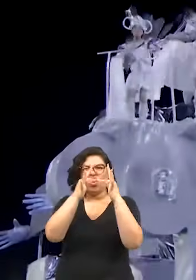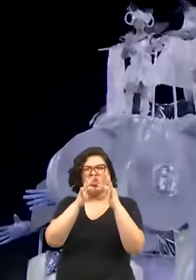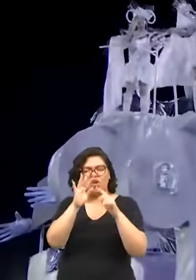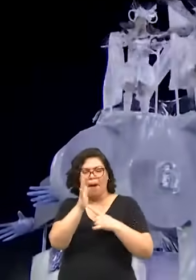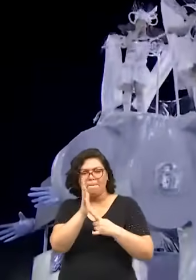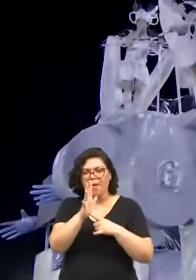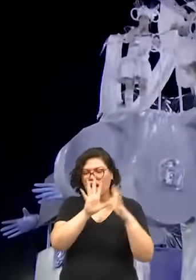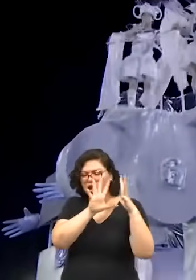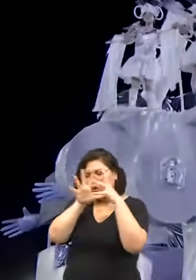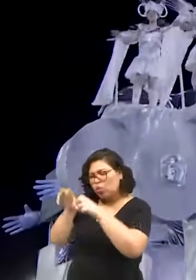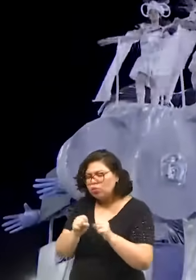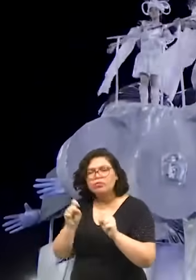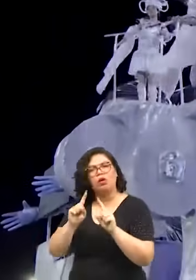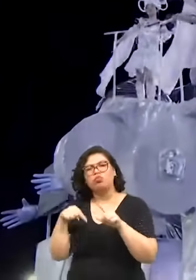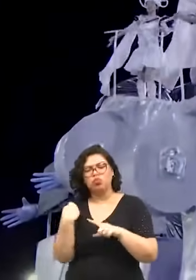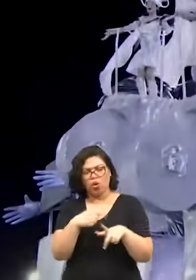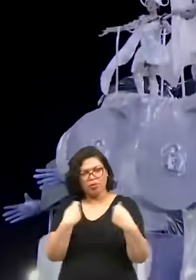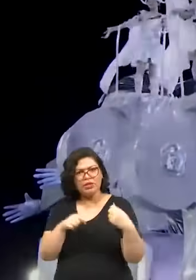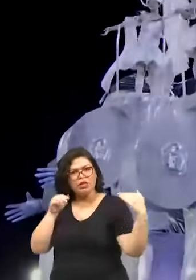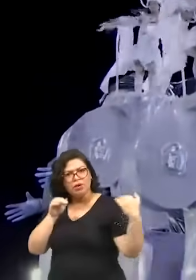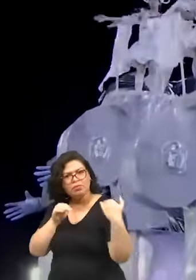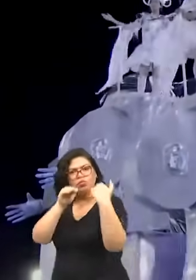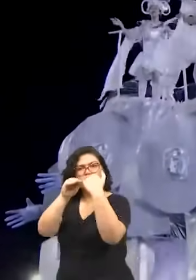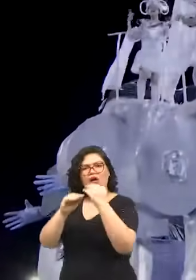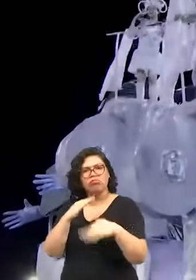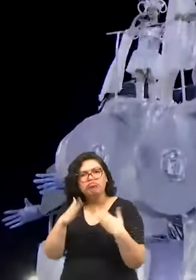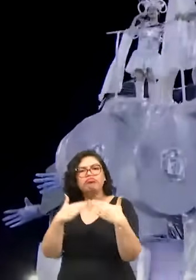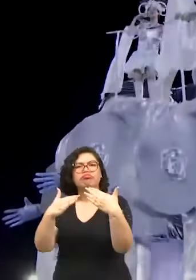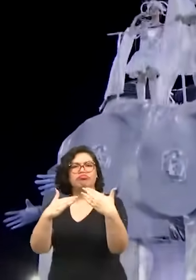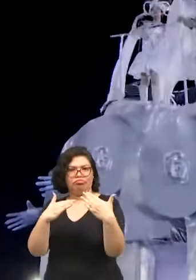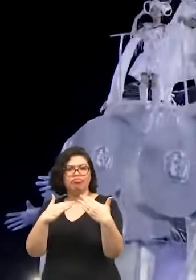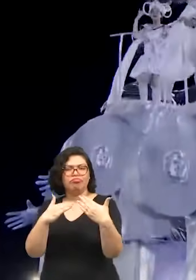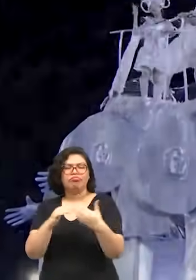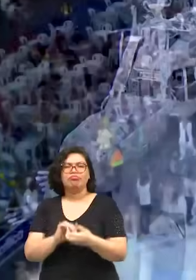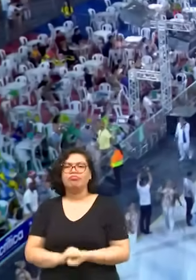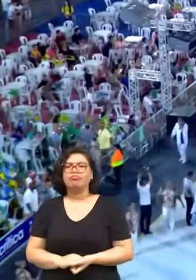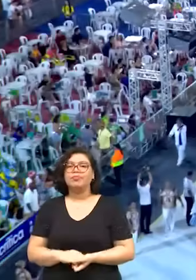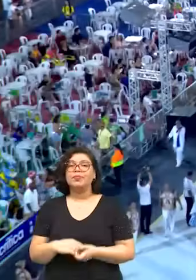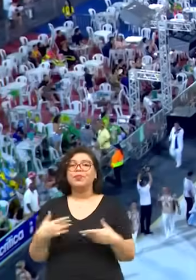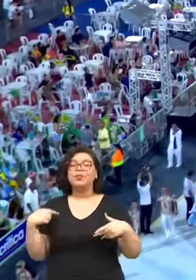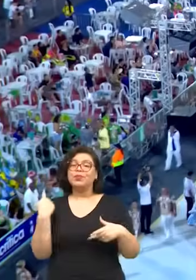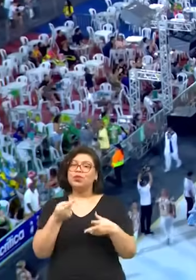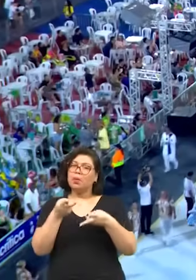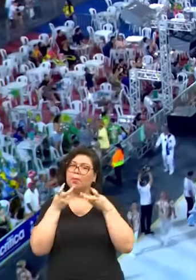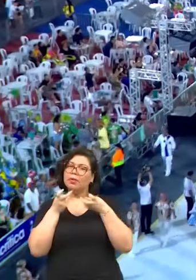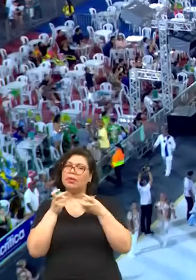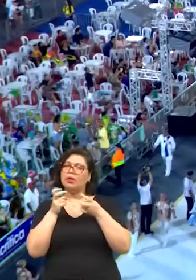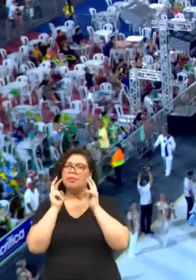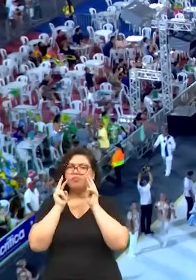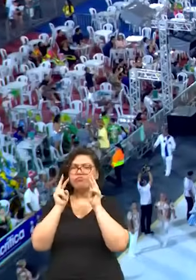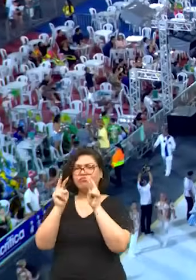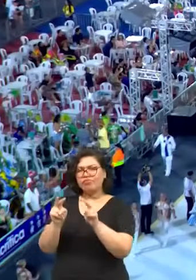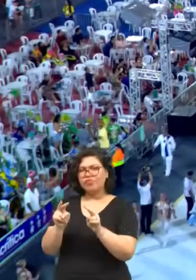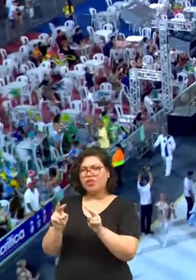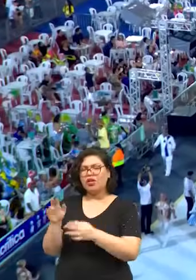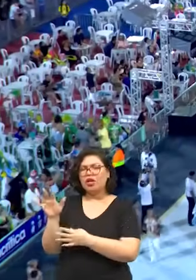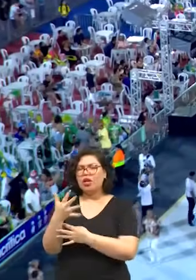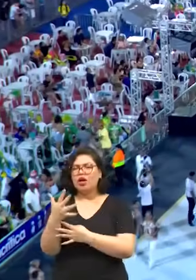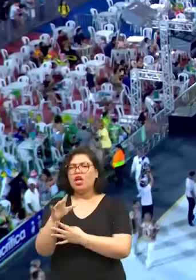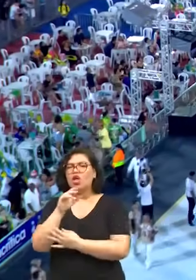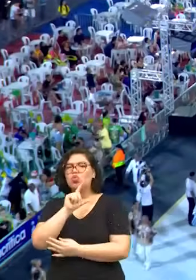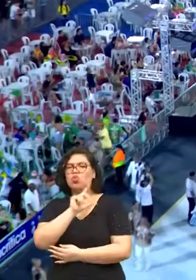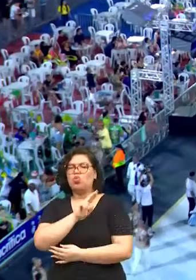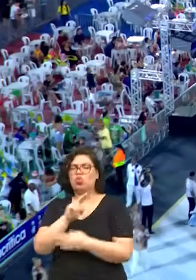que avançar juntos. O que a gente consegue observar, Amaral, aqui pelas imagens, essa alegoria de Itamar Marinho,